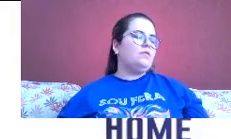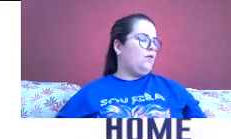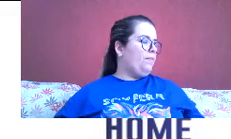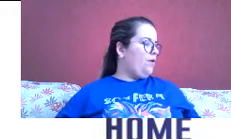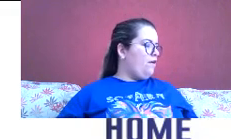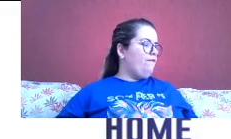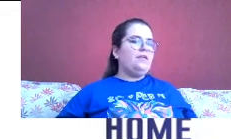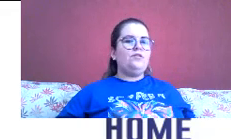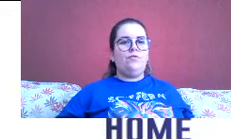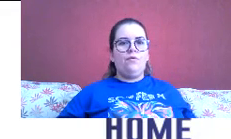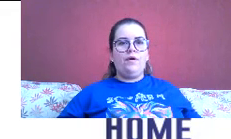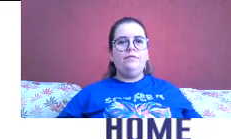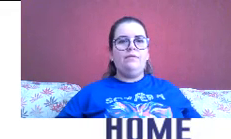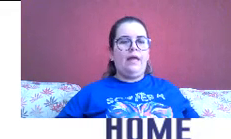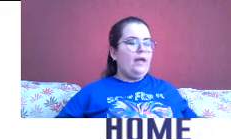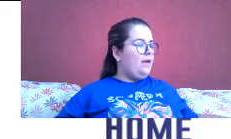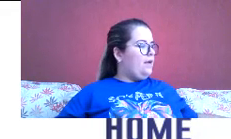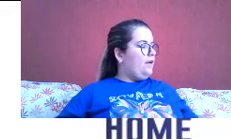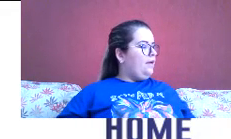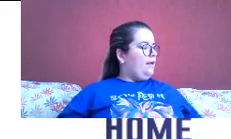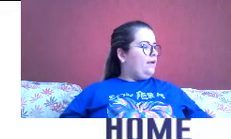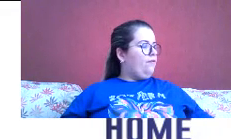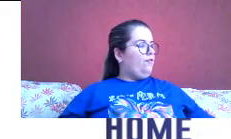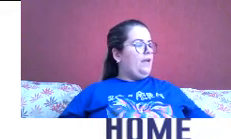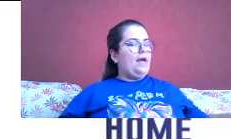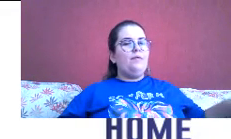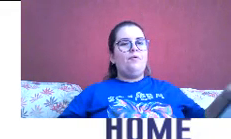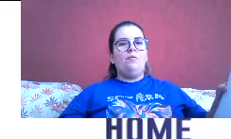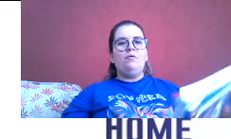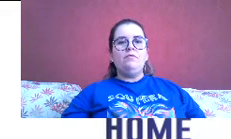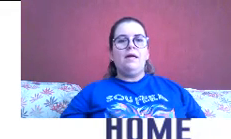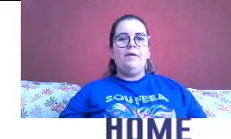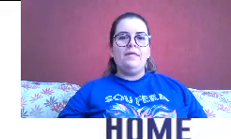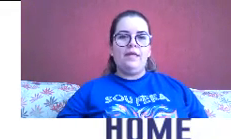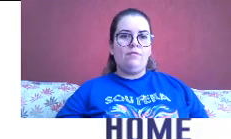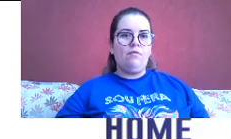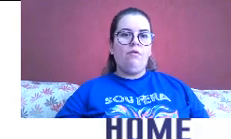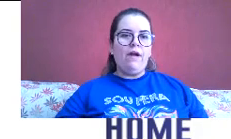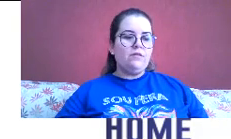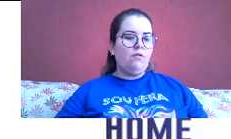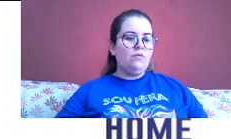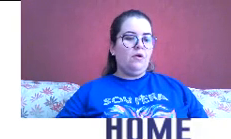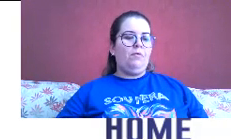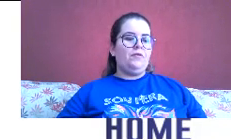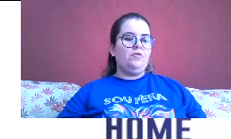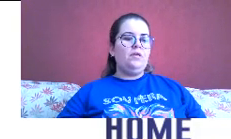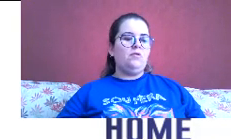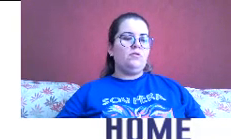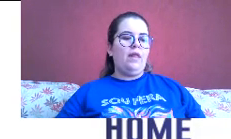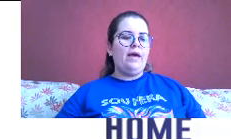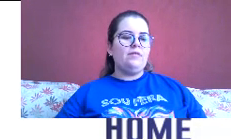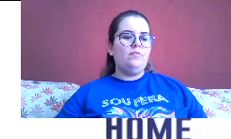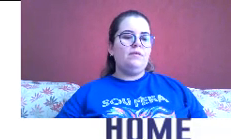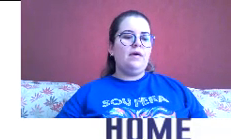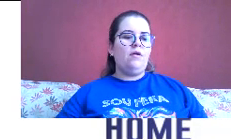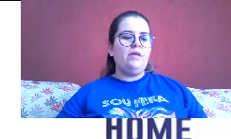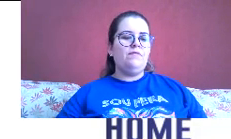com o seu professor né vou virar aqui porque o meu não está aparecendo converse com o seu professor e seus